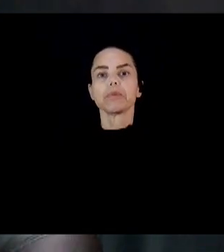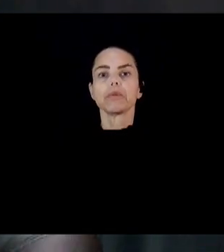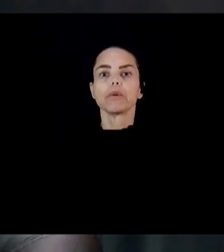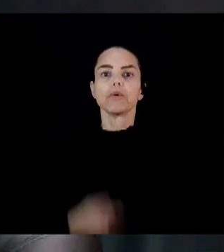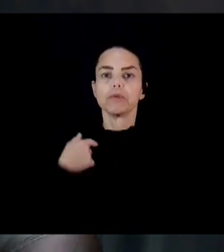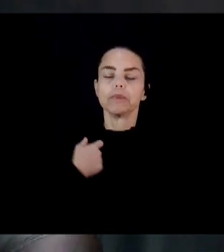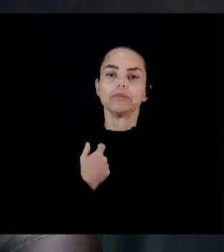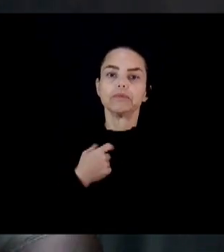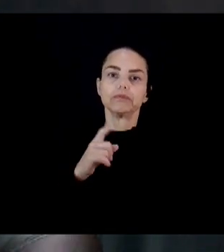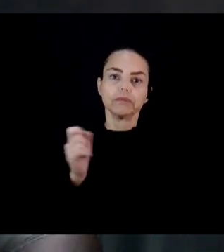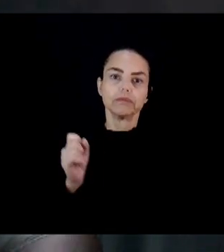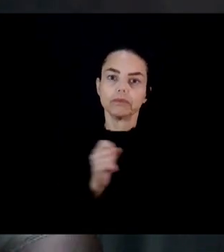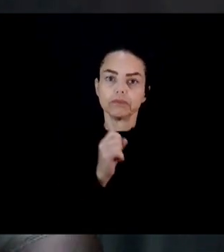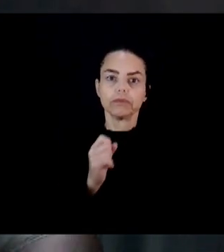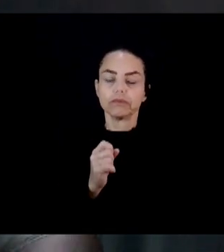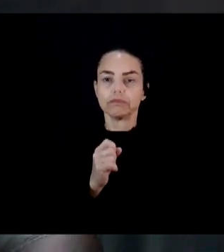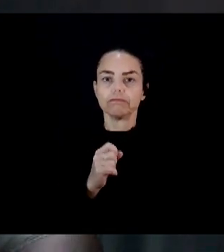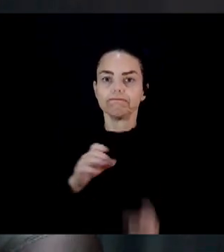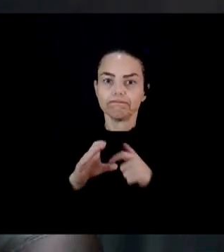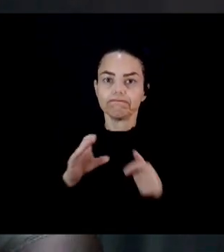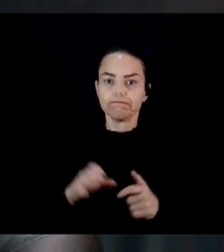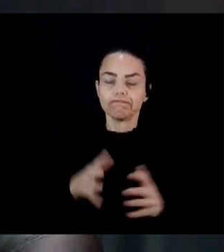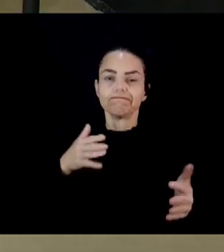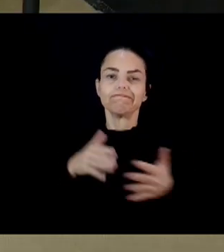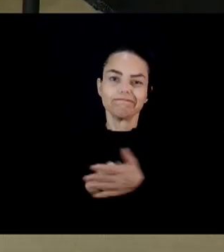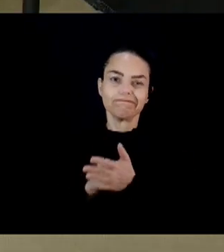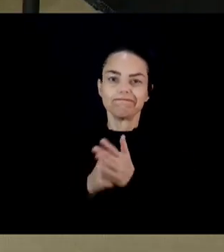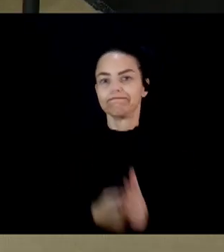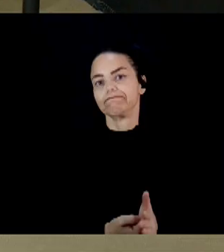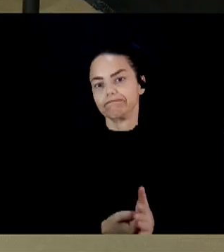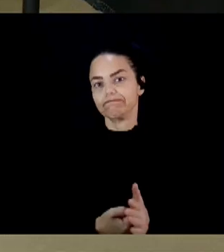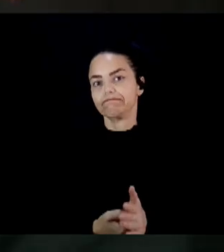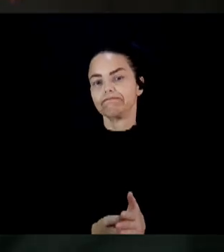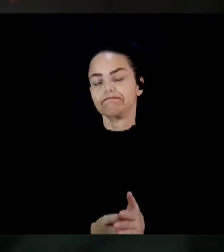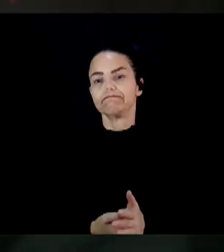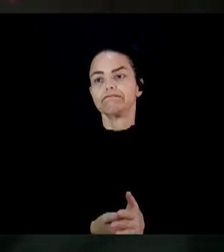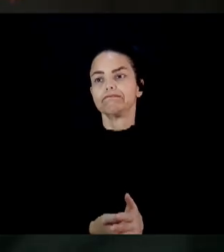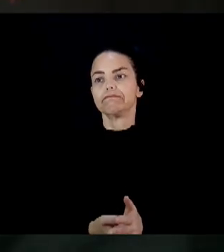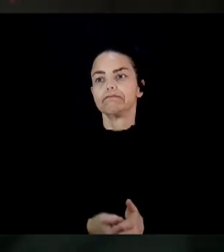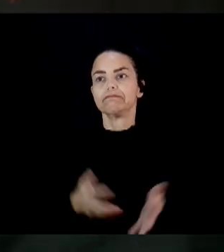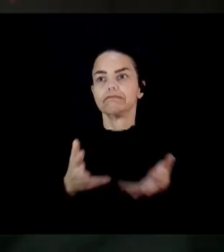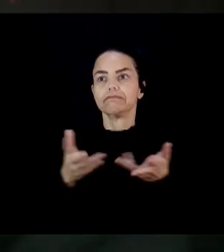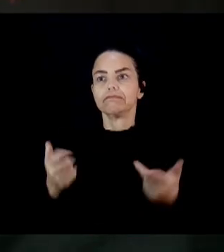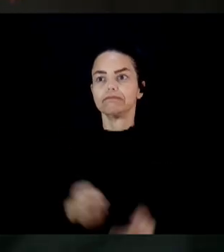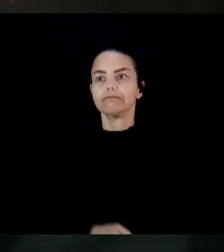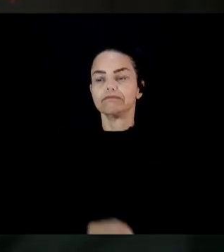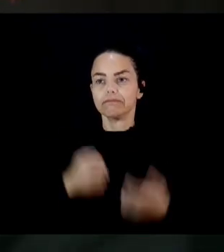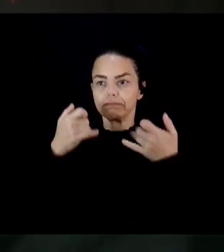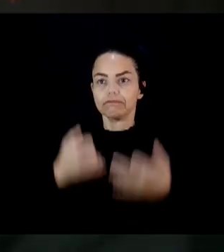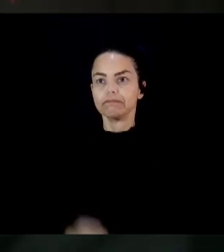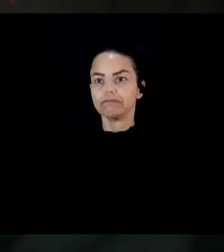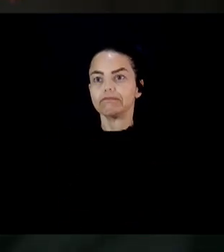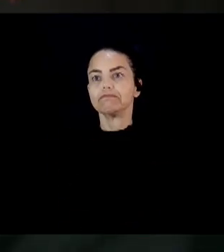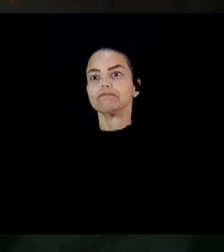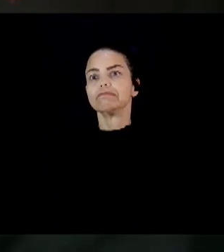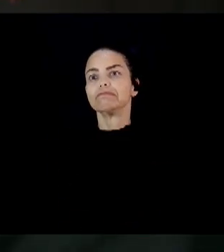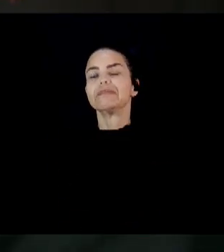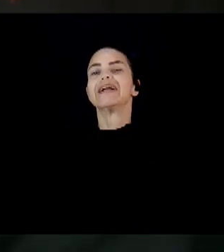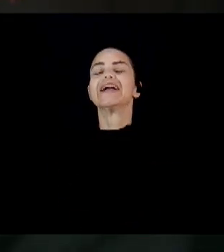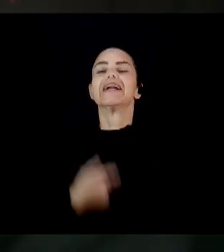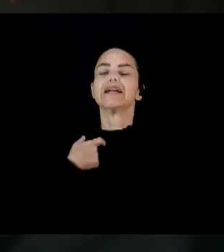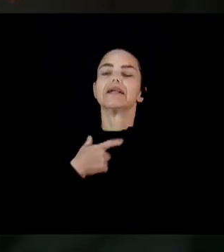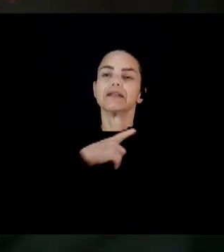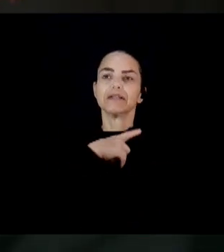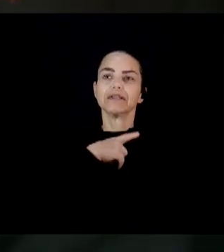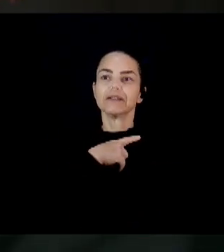bloqueia a nossa autonomia, né? Excelente explicação, muito bom, e é algo que a gente traz, né? É algo meio